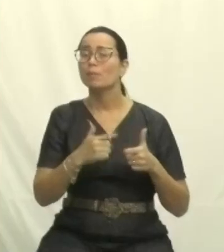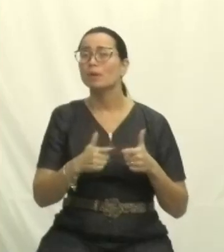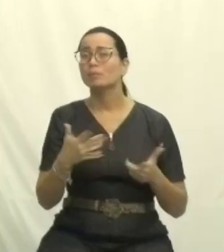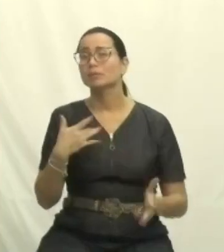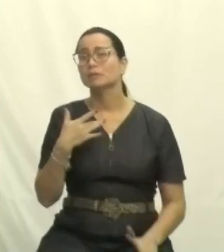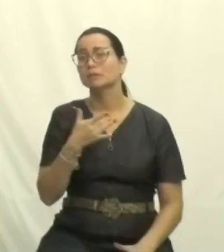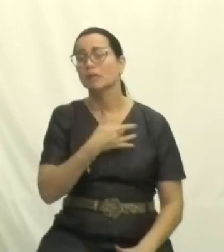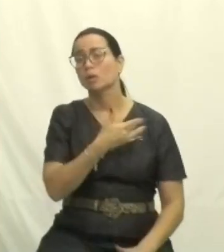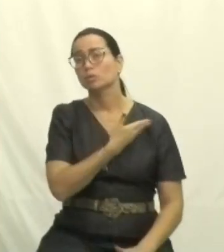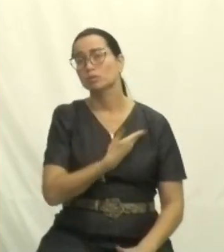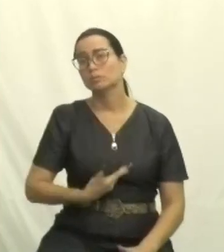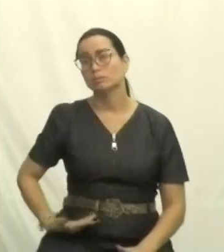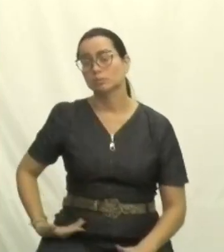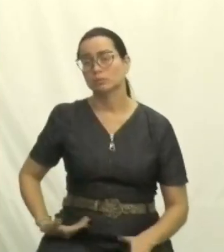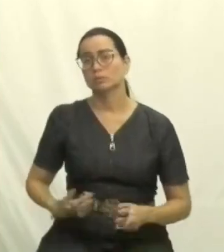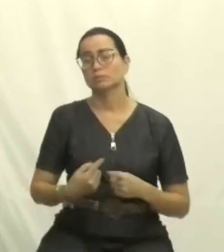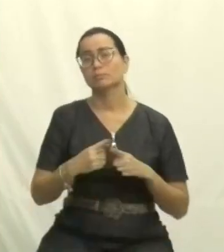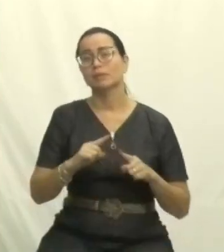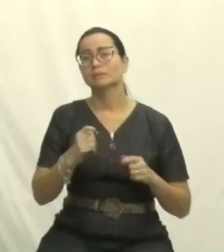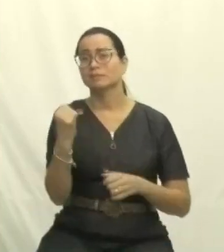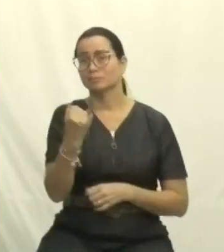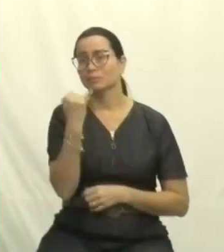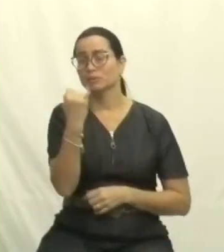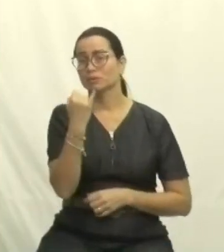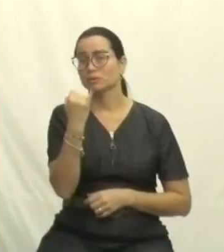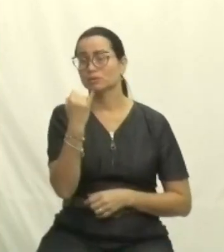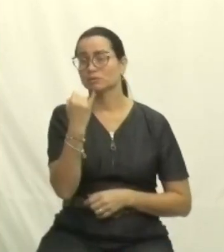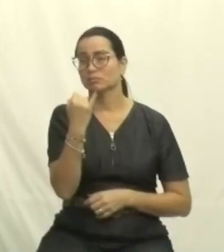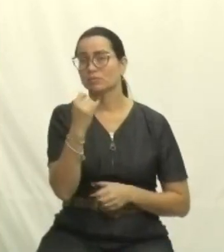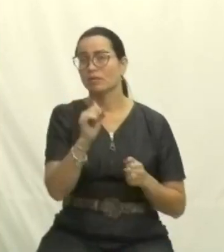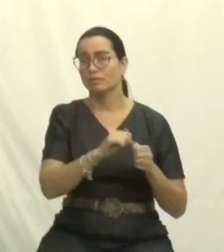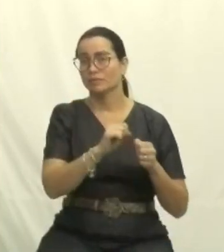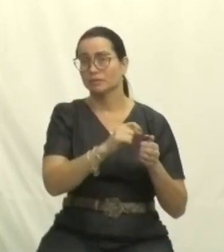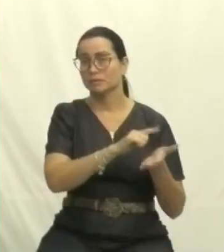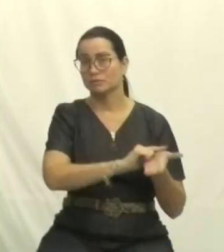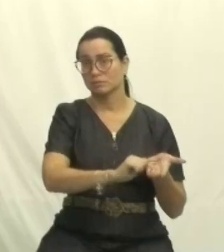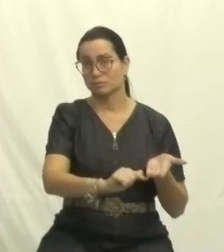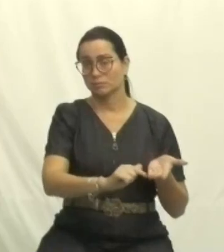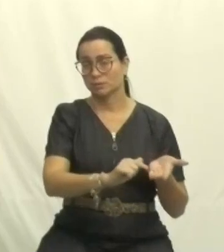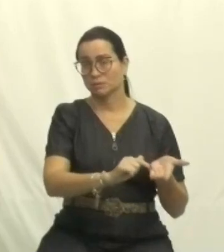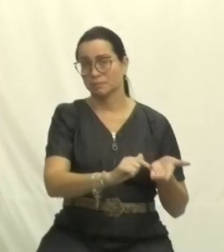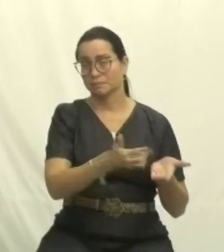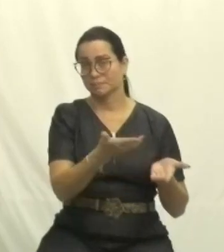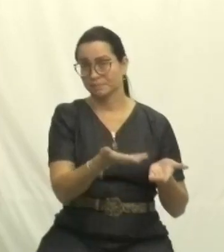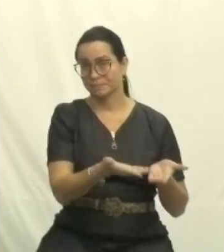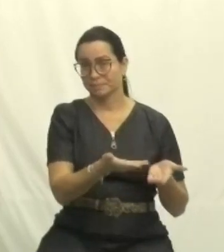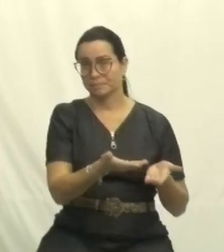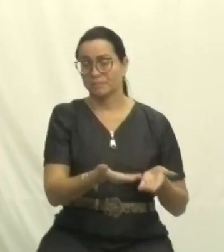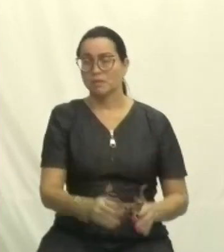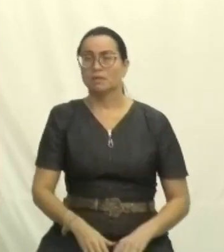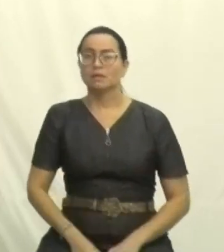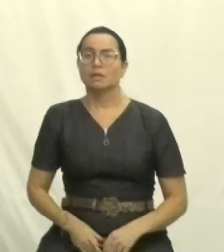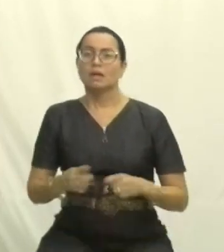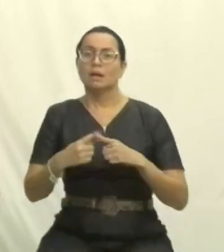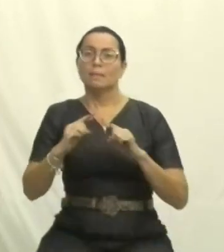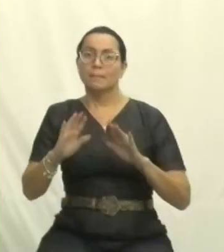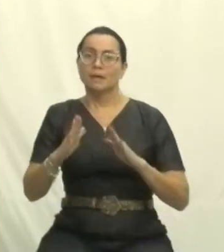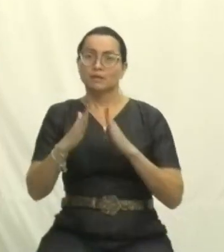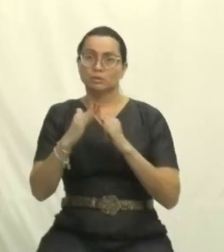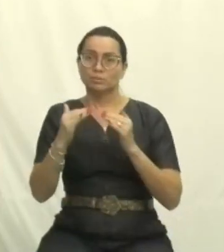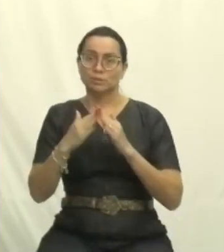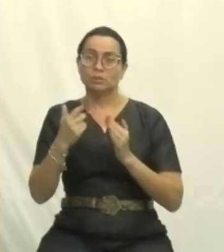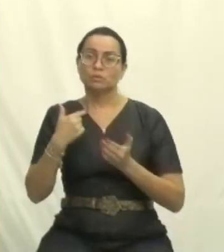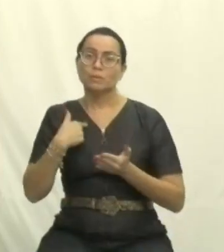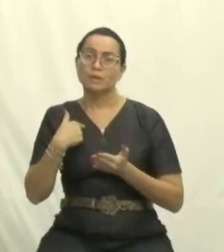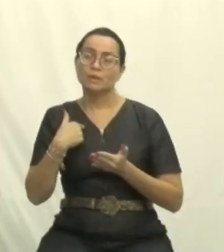pública. É mais do que necessário que se faça essa limpeza. Esse requerimento, senhor presidente, vem pedir